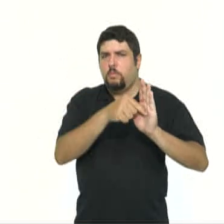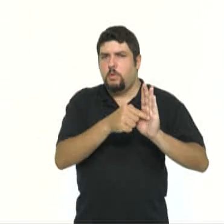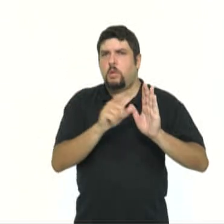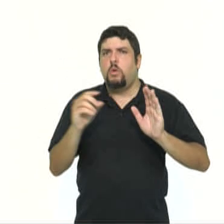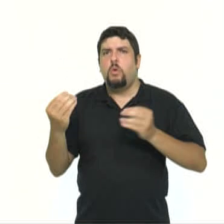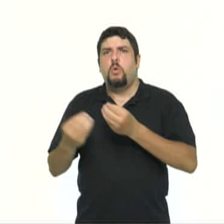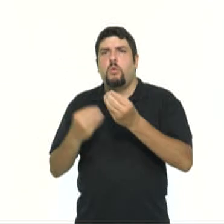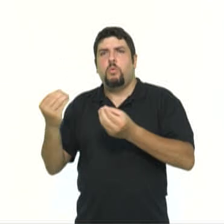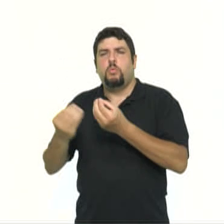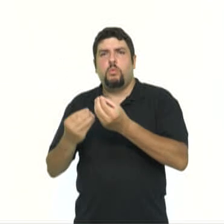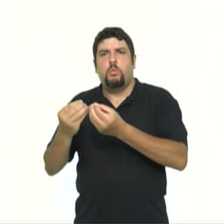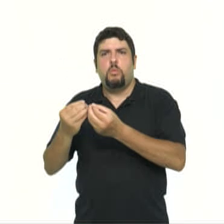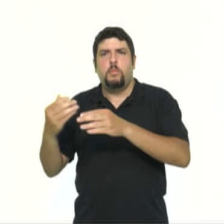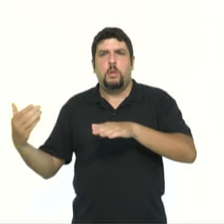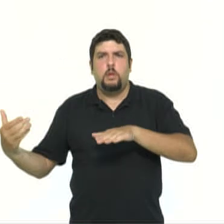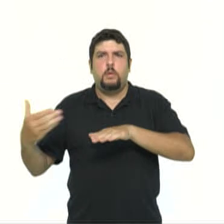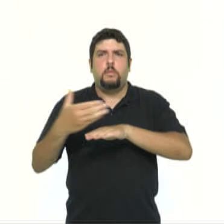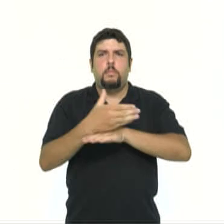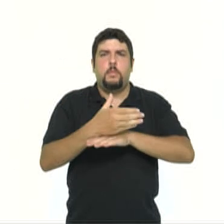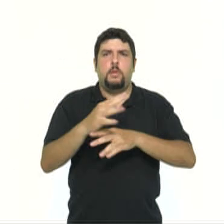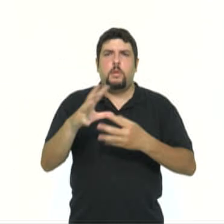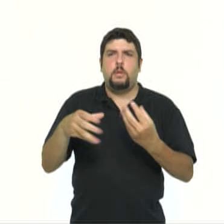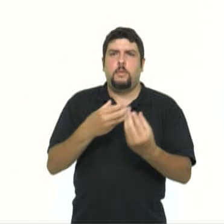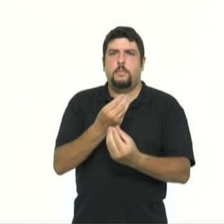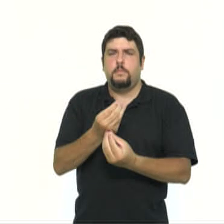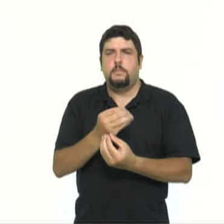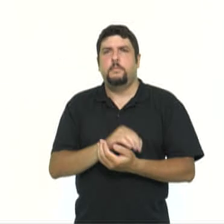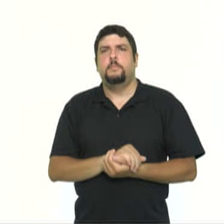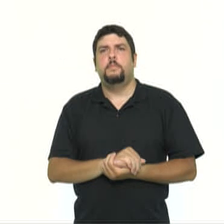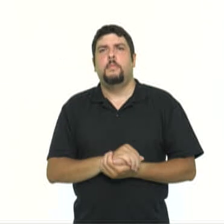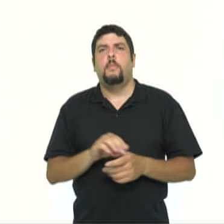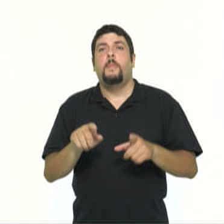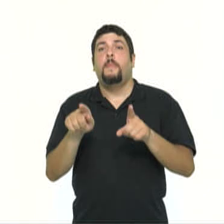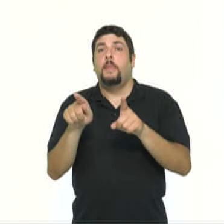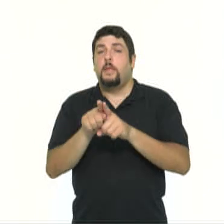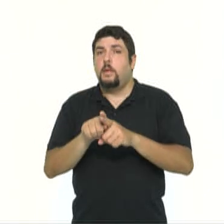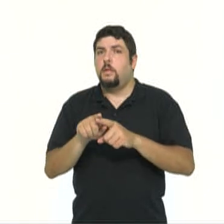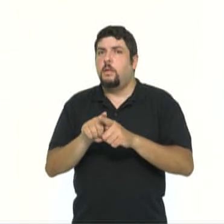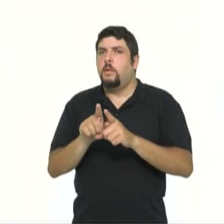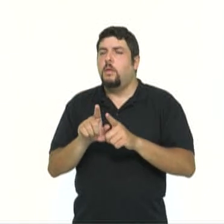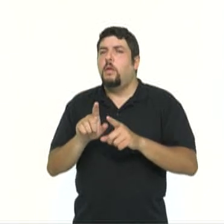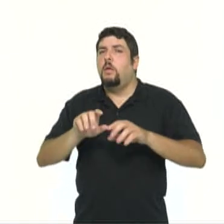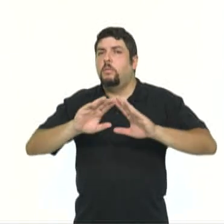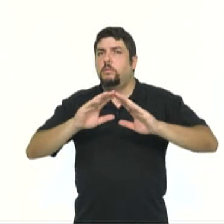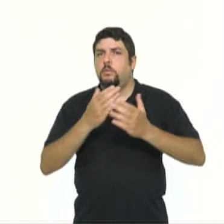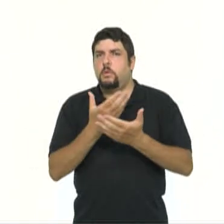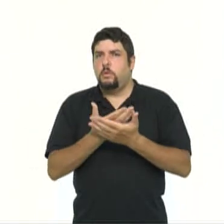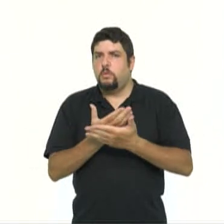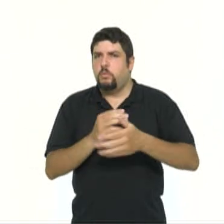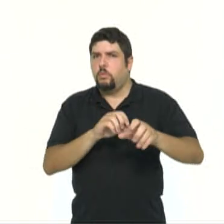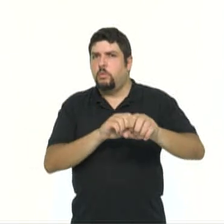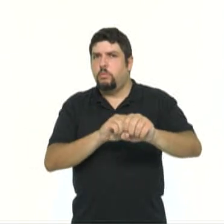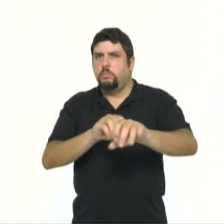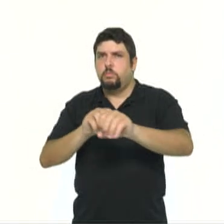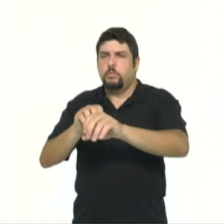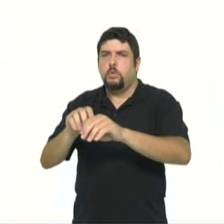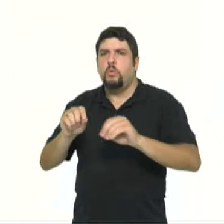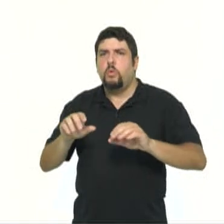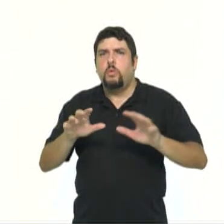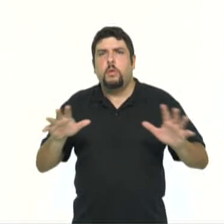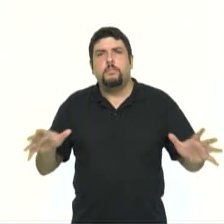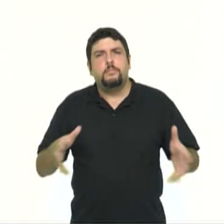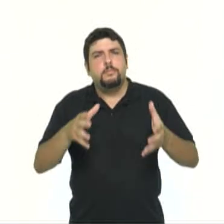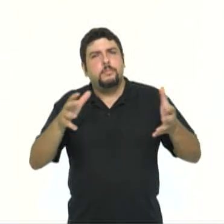à arte. Além disso, cabe às instituições de ensino promover passeios aos